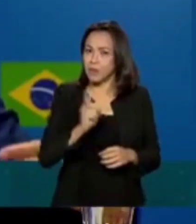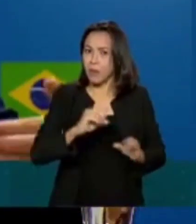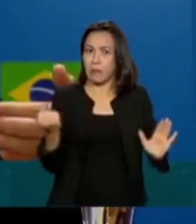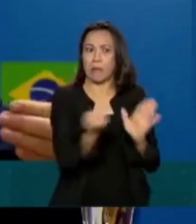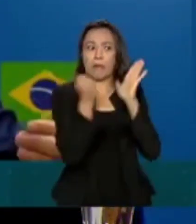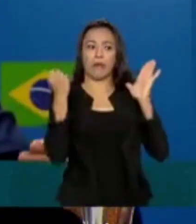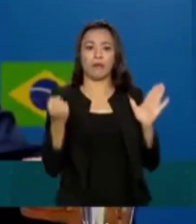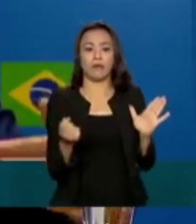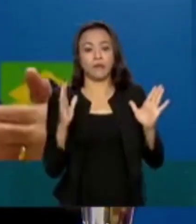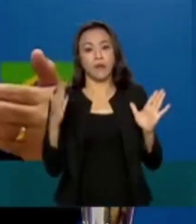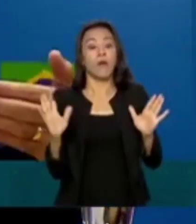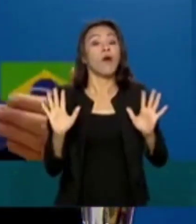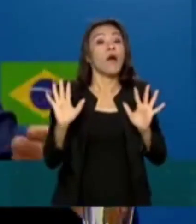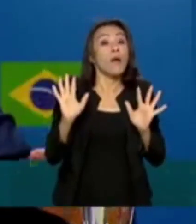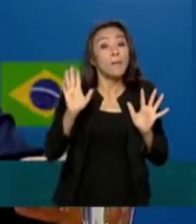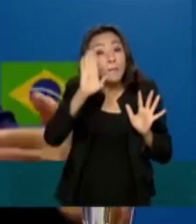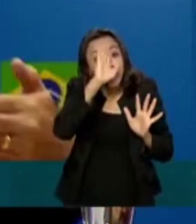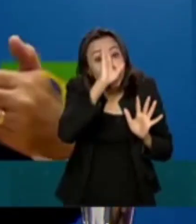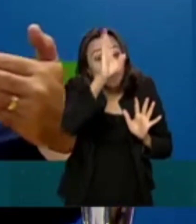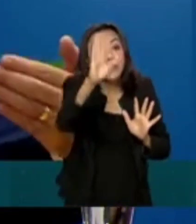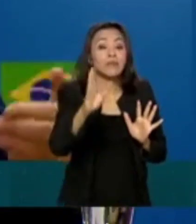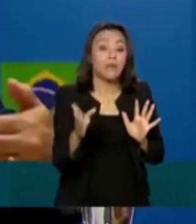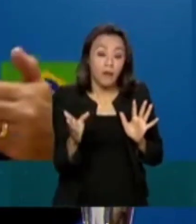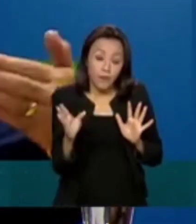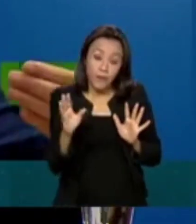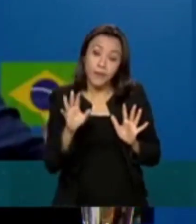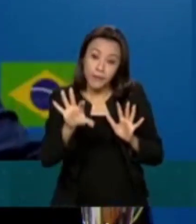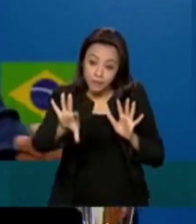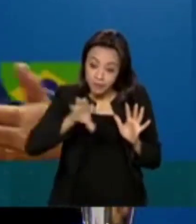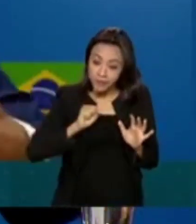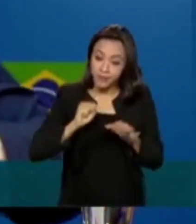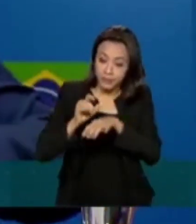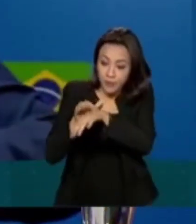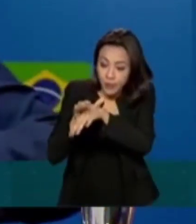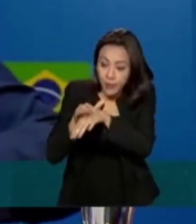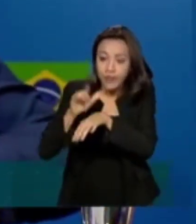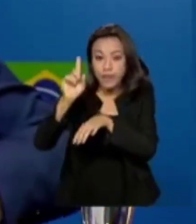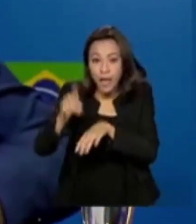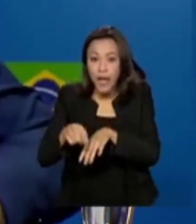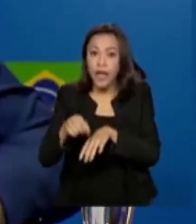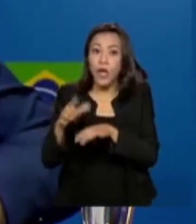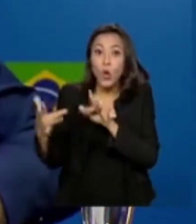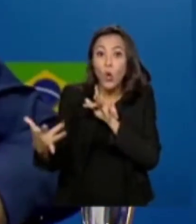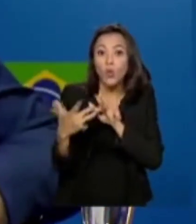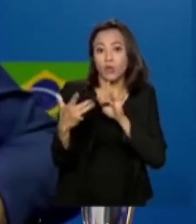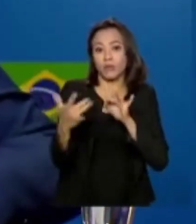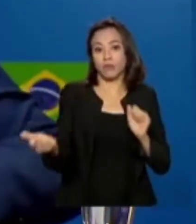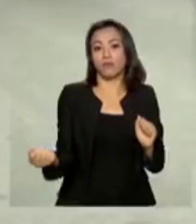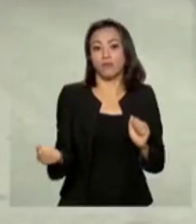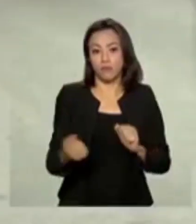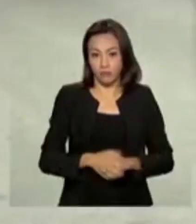A principal forma de contato, de transmissão da doença, se dá por contato.